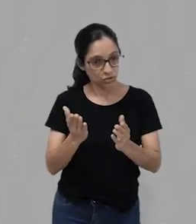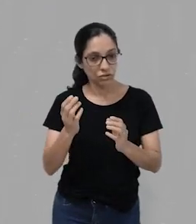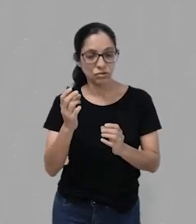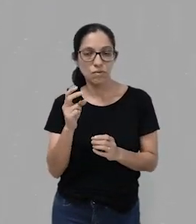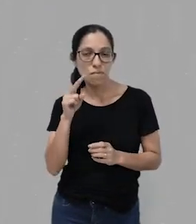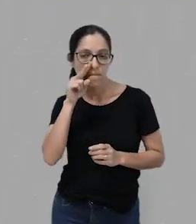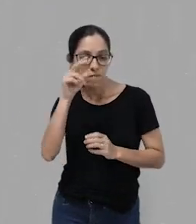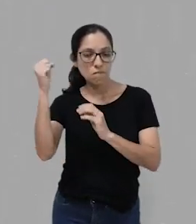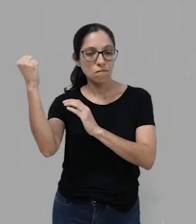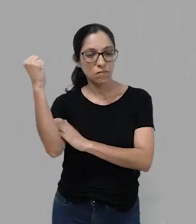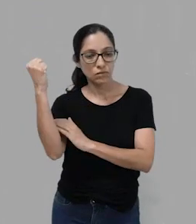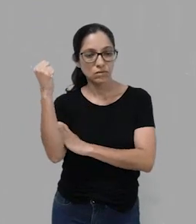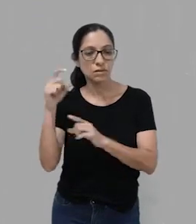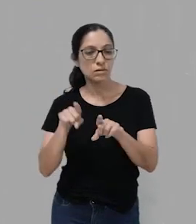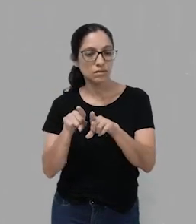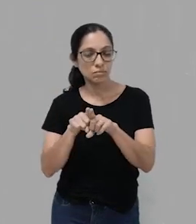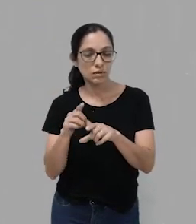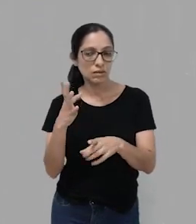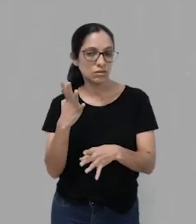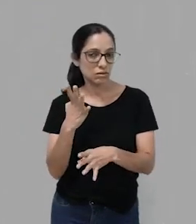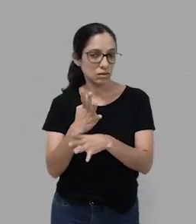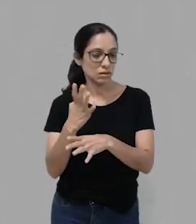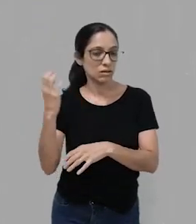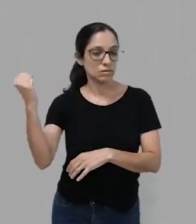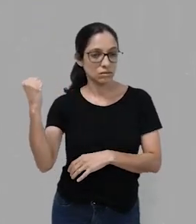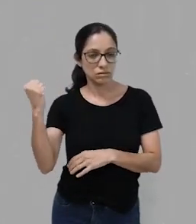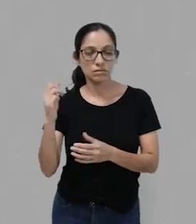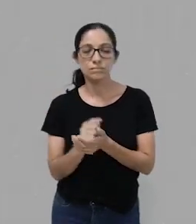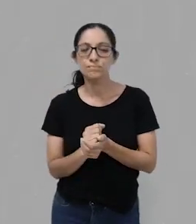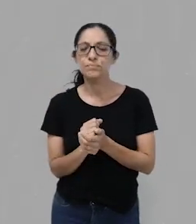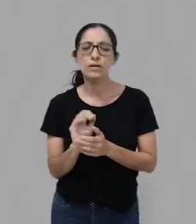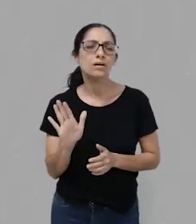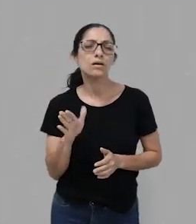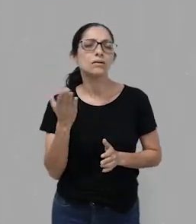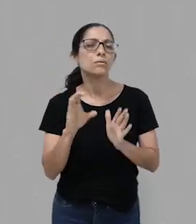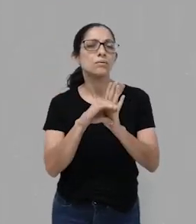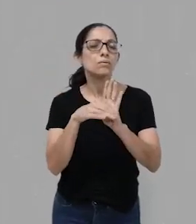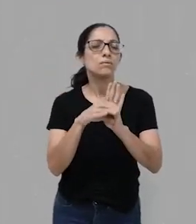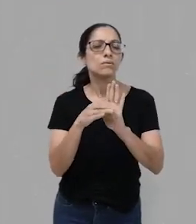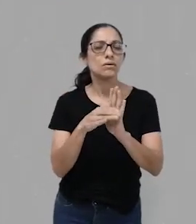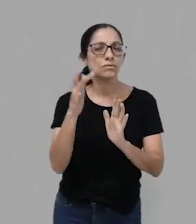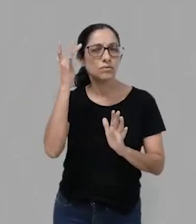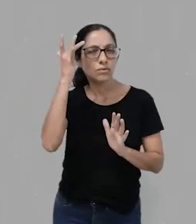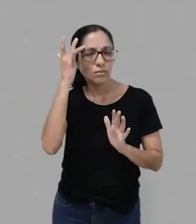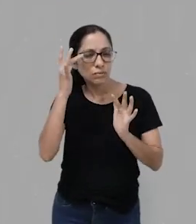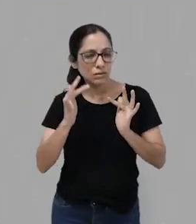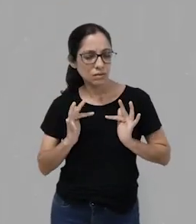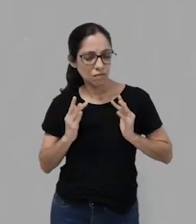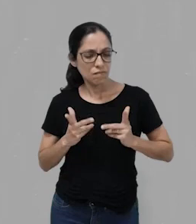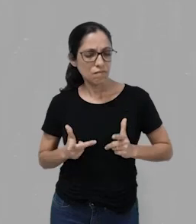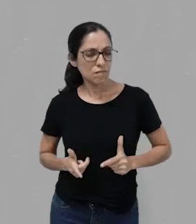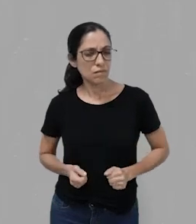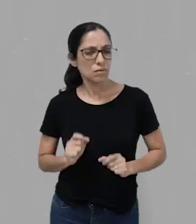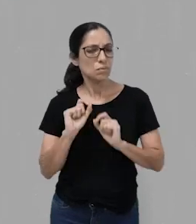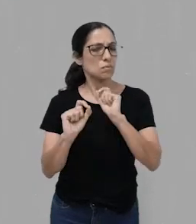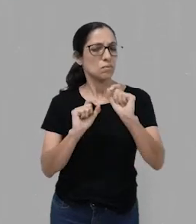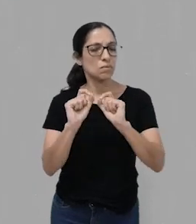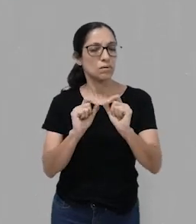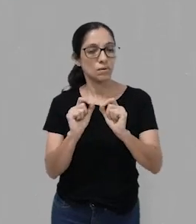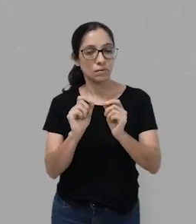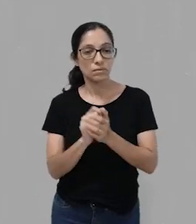resistência. Então, o que seria a capacidade física? Acabei de elencar aqui para vocês. São aqueles atributos físicos, galerinha,